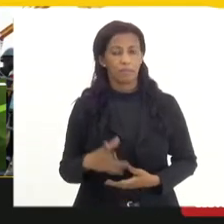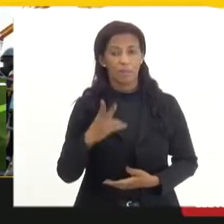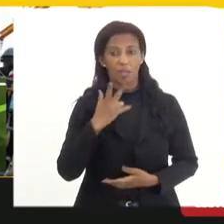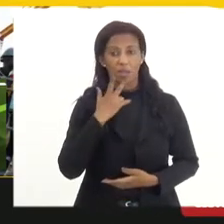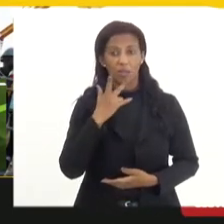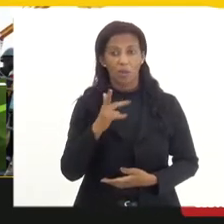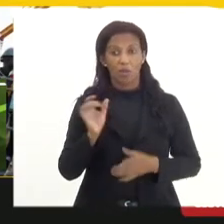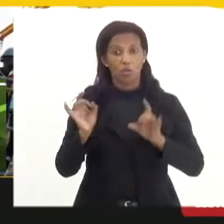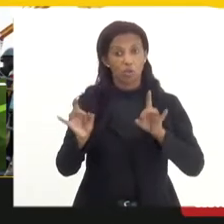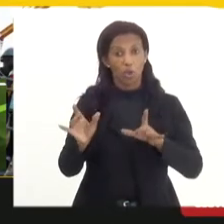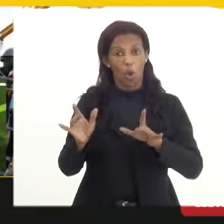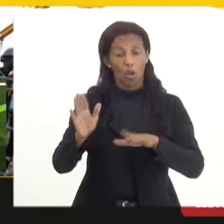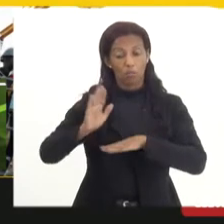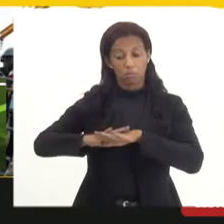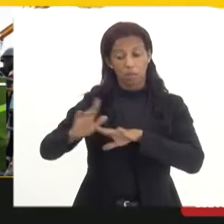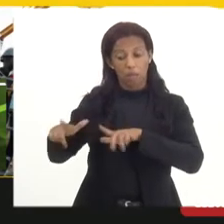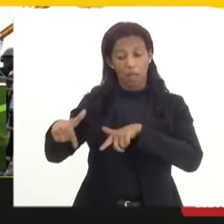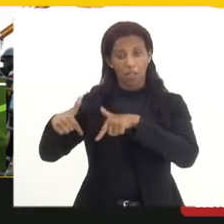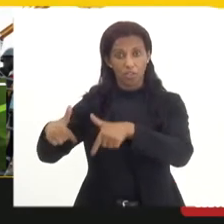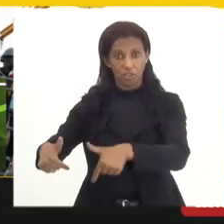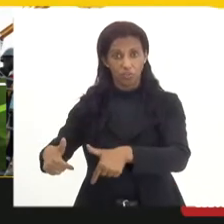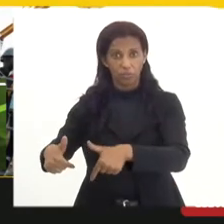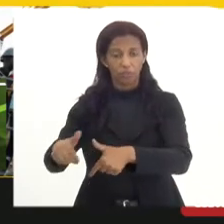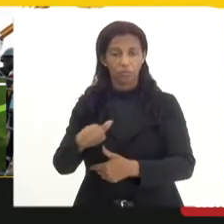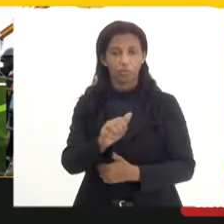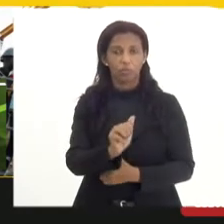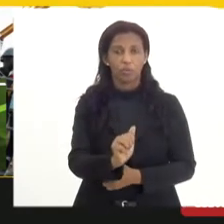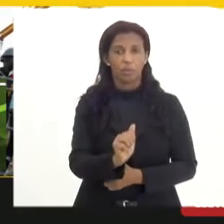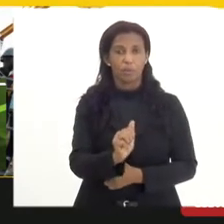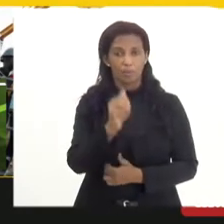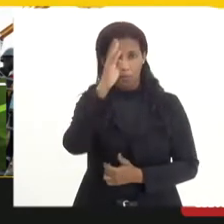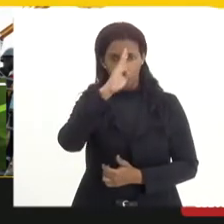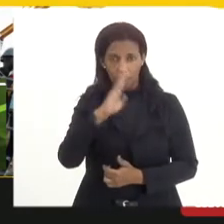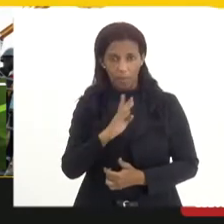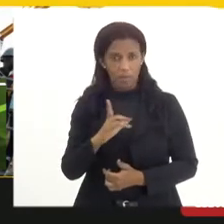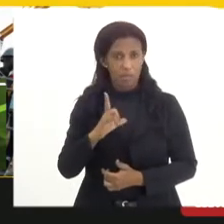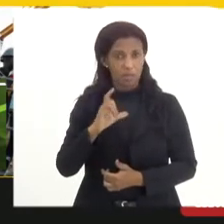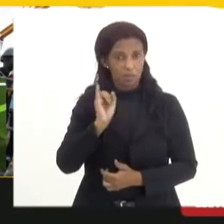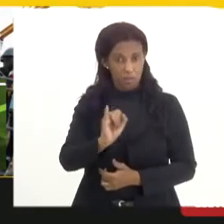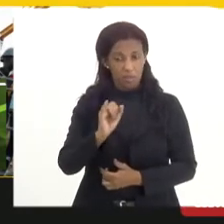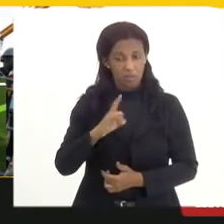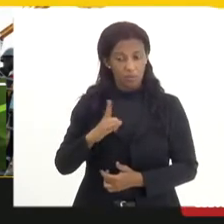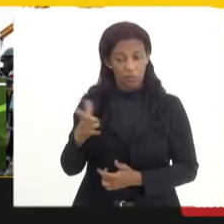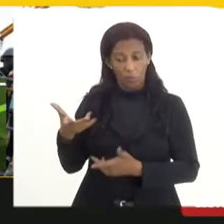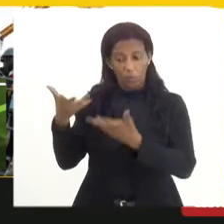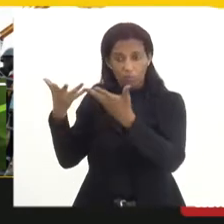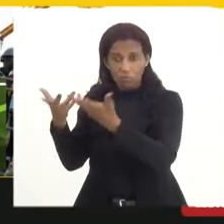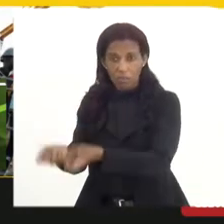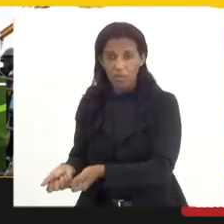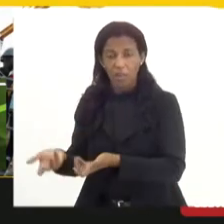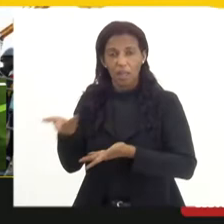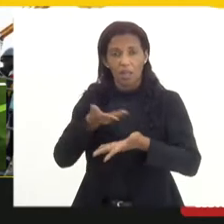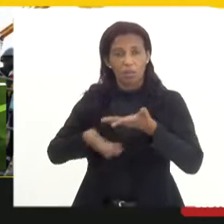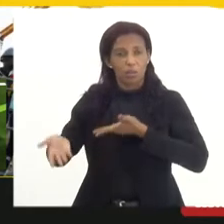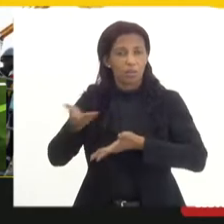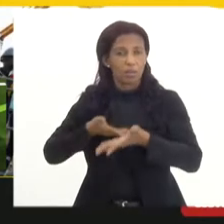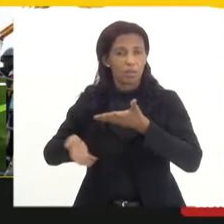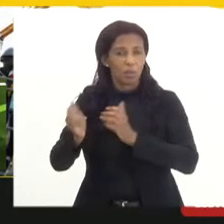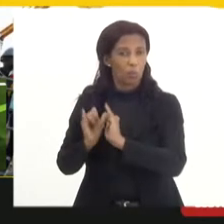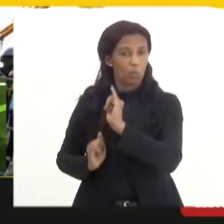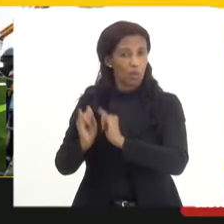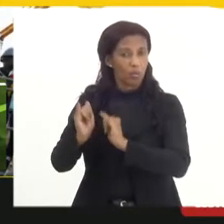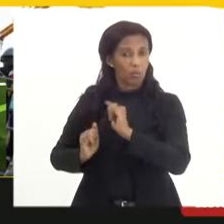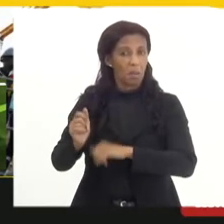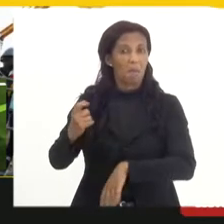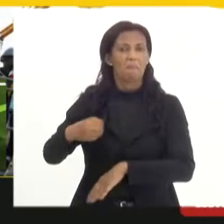de offshore operados pela Shell Brasil. Se a gente for considerar os ativos não operados, a nossa parceria com a indústria local é ainda mais